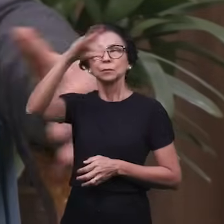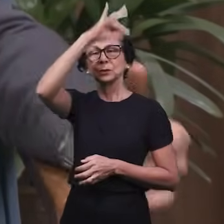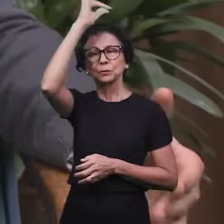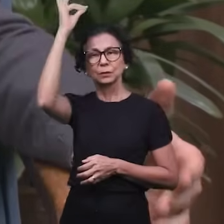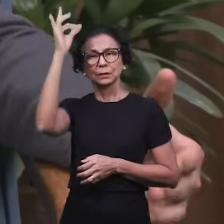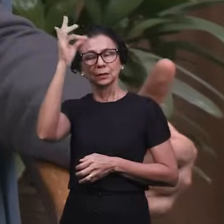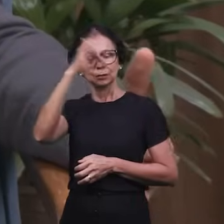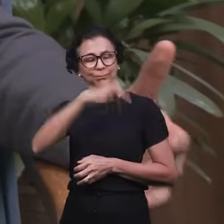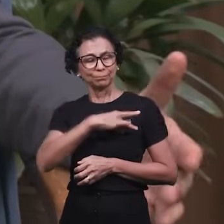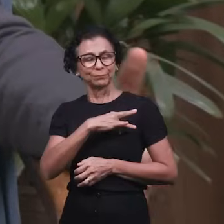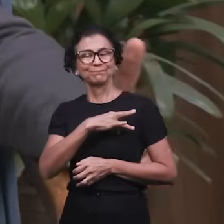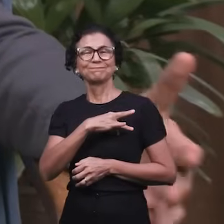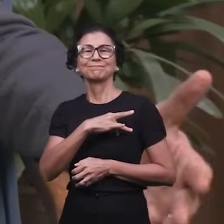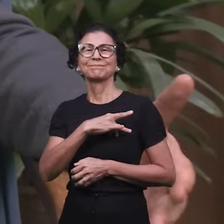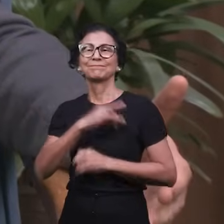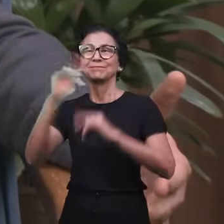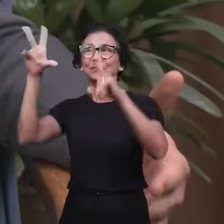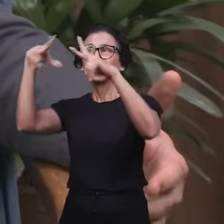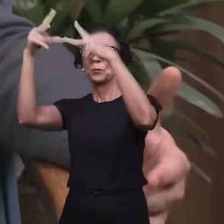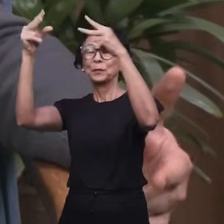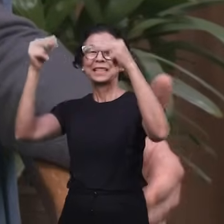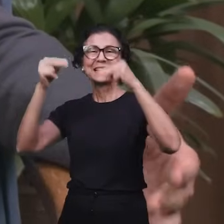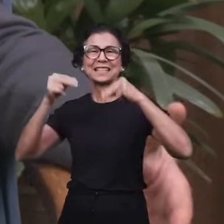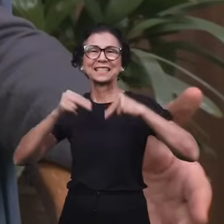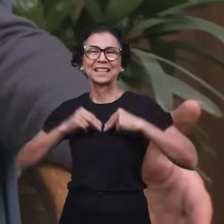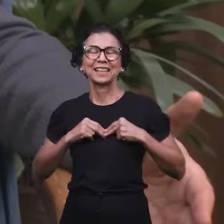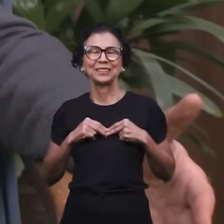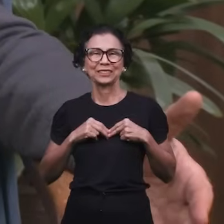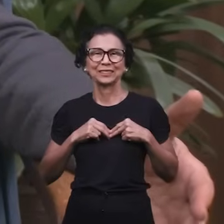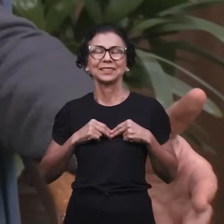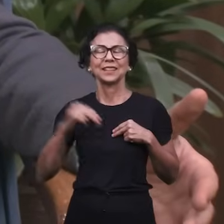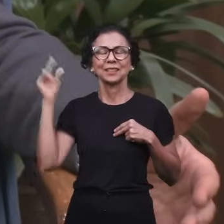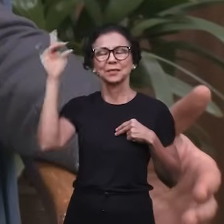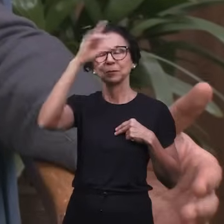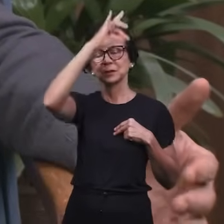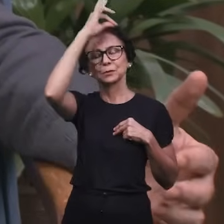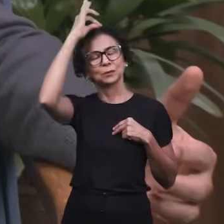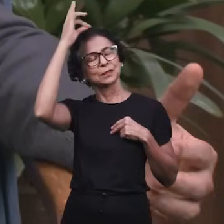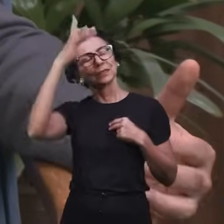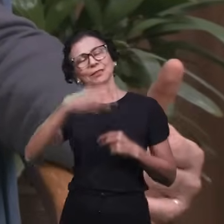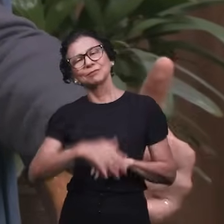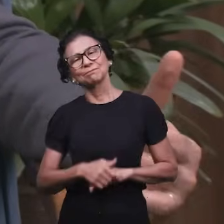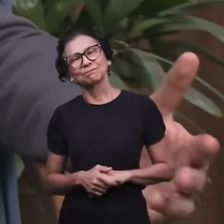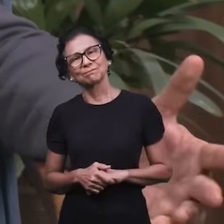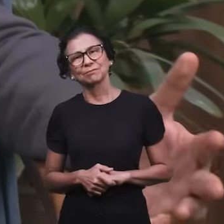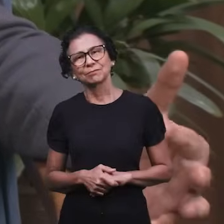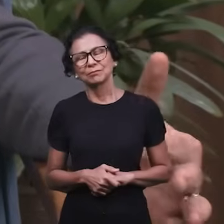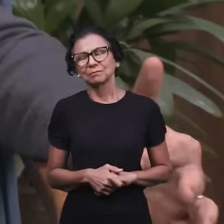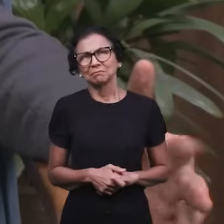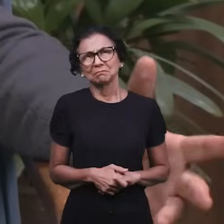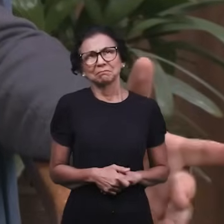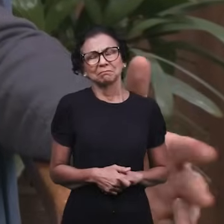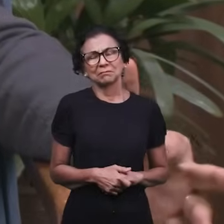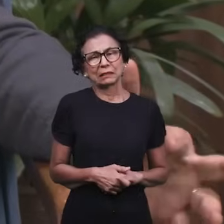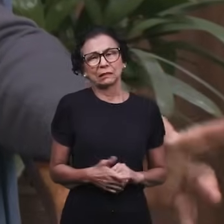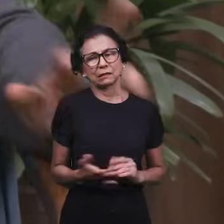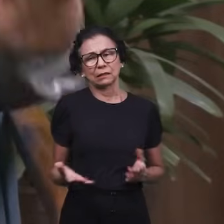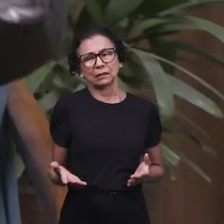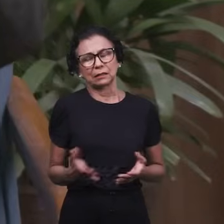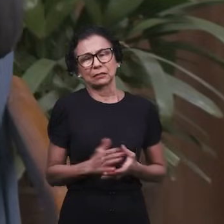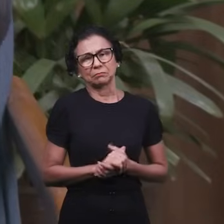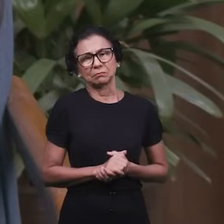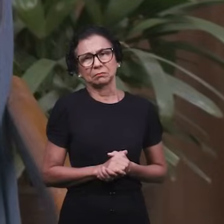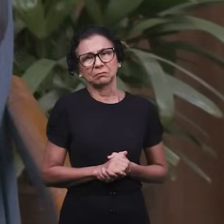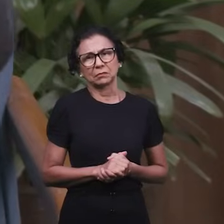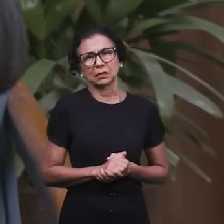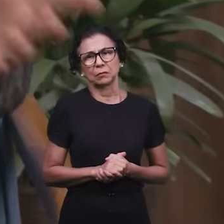Santo, o presente, a bênção, né, do Espírito Santo na vida do homem, não tem nada a ver se ele